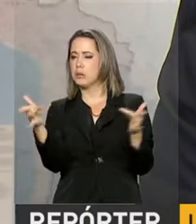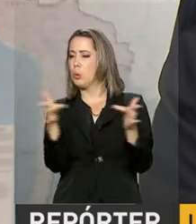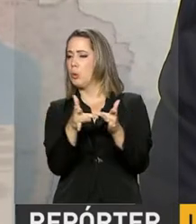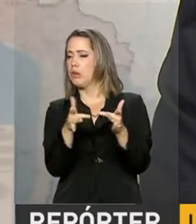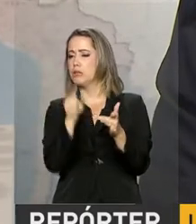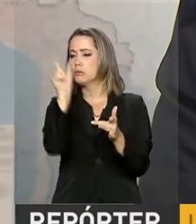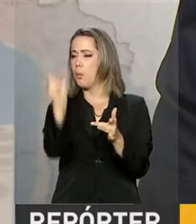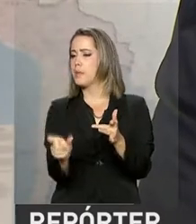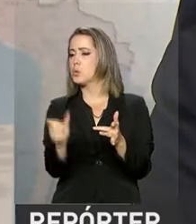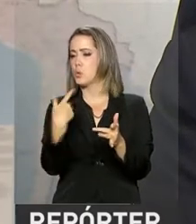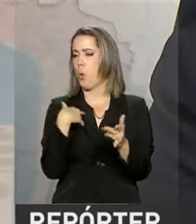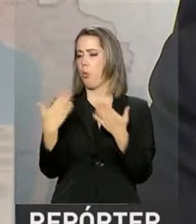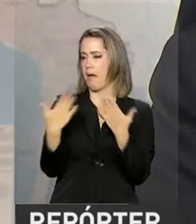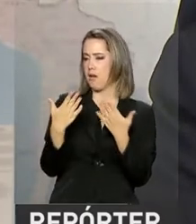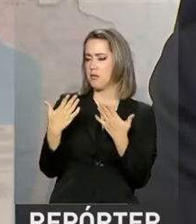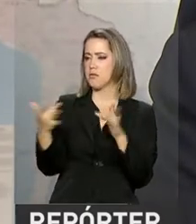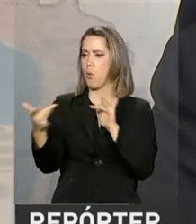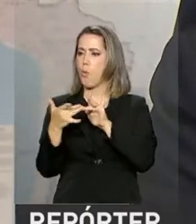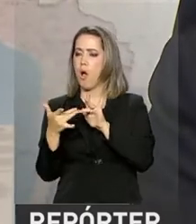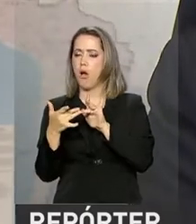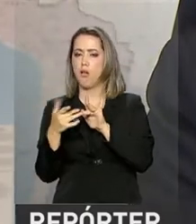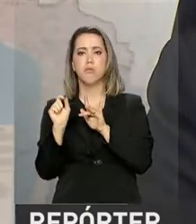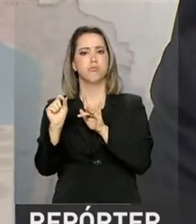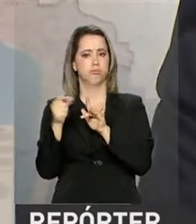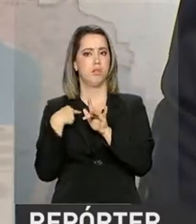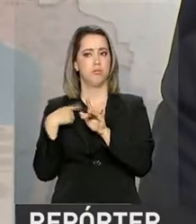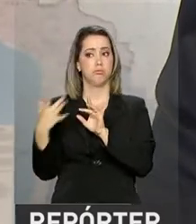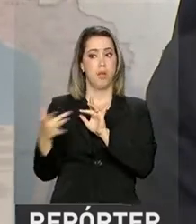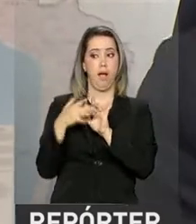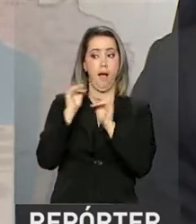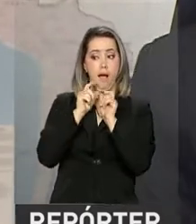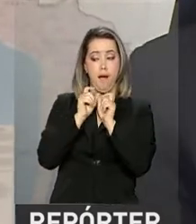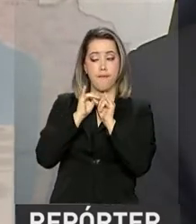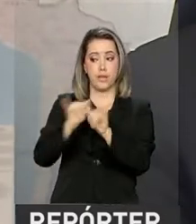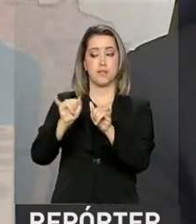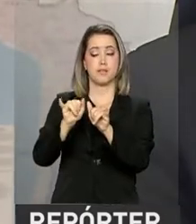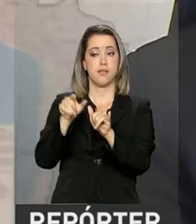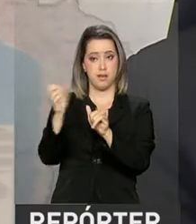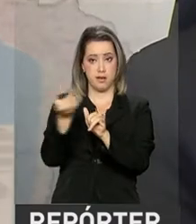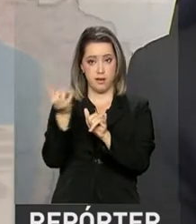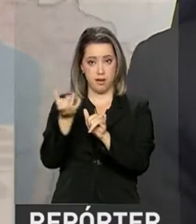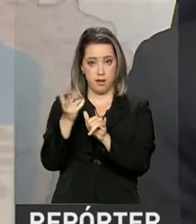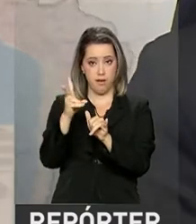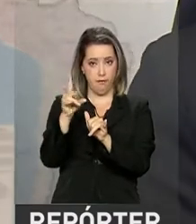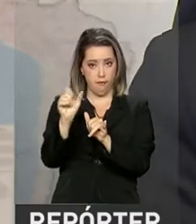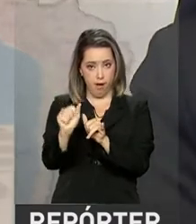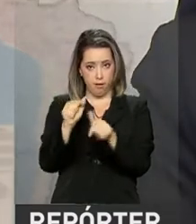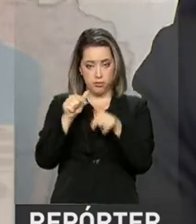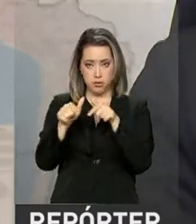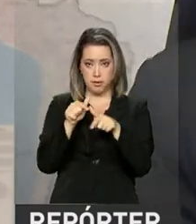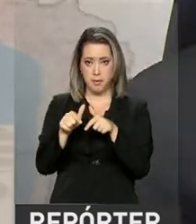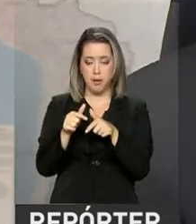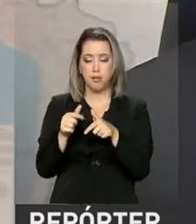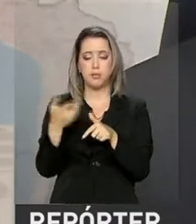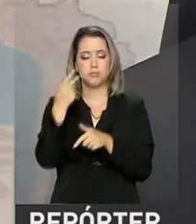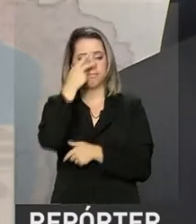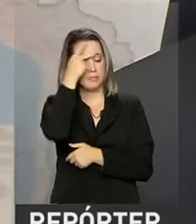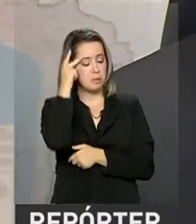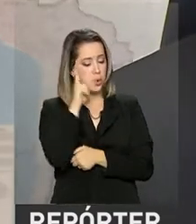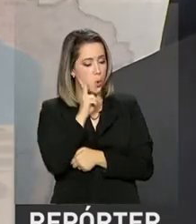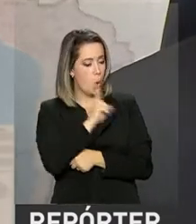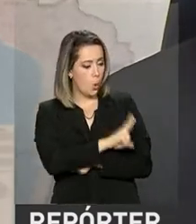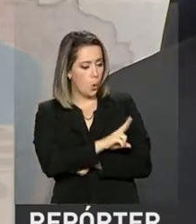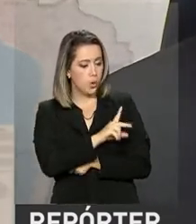enviar um alerta dizendo se esse trabalhador tem interesse ou não por essa vaga o trabalhador quando ele quando ele